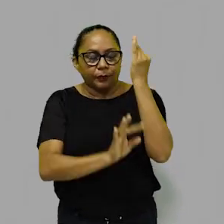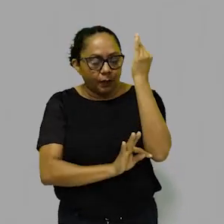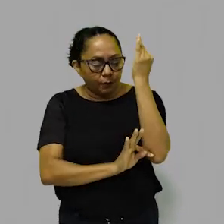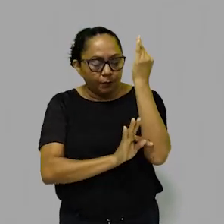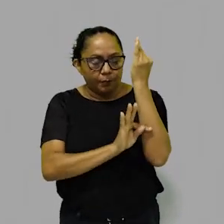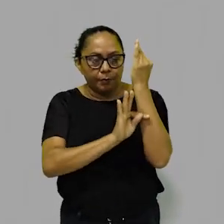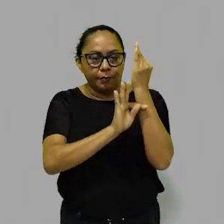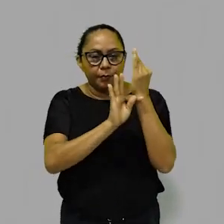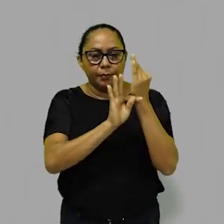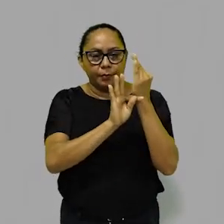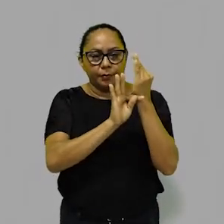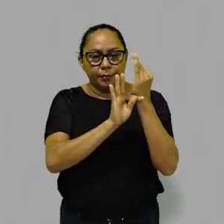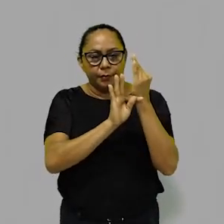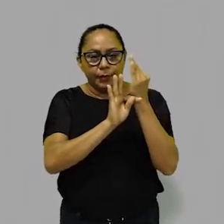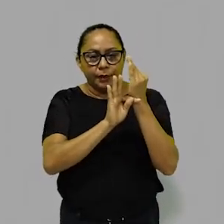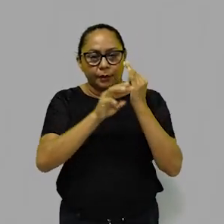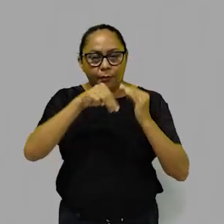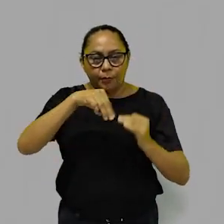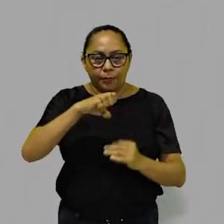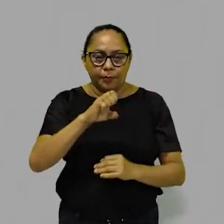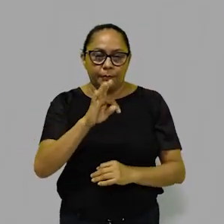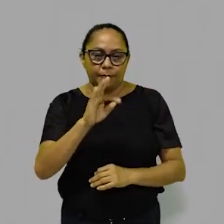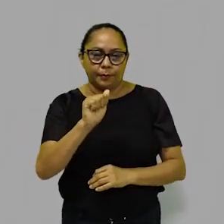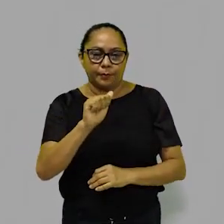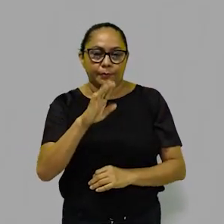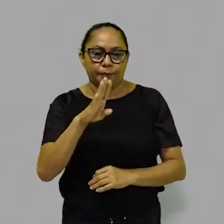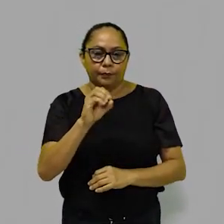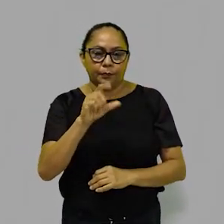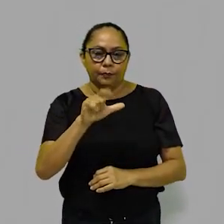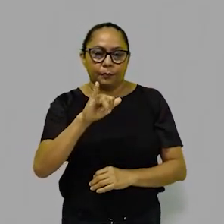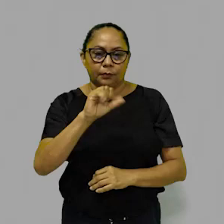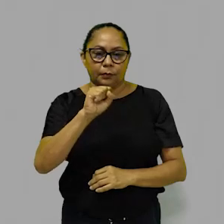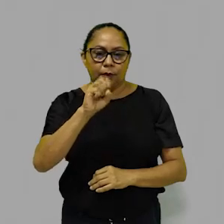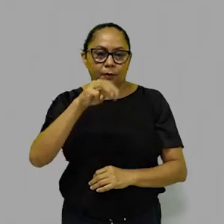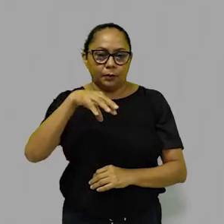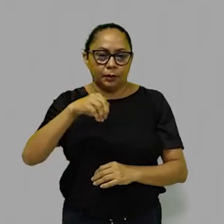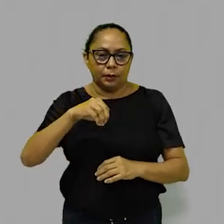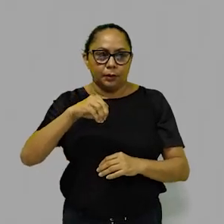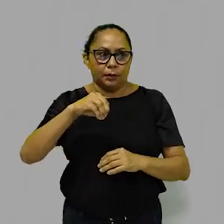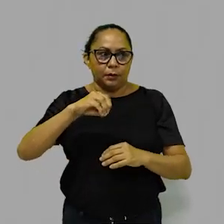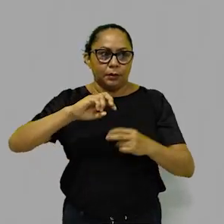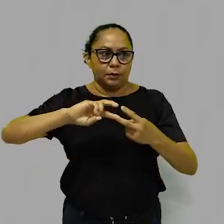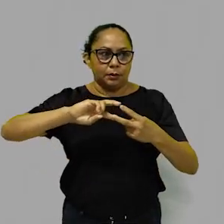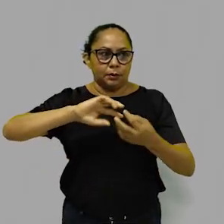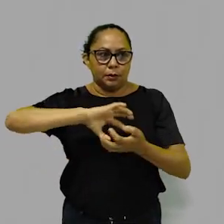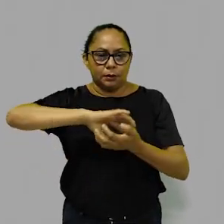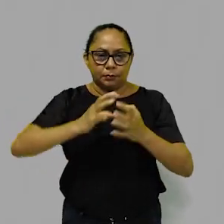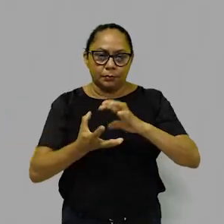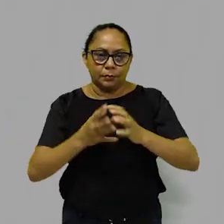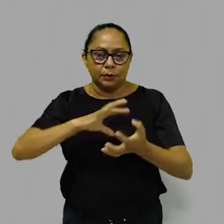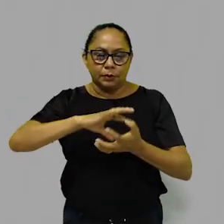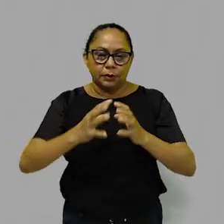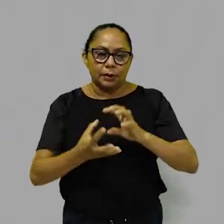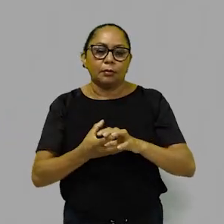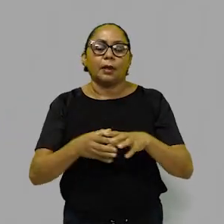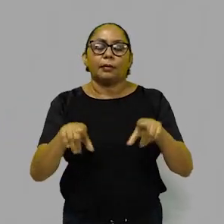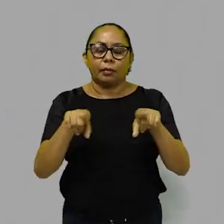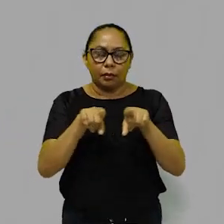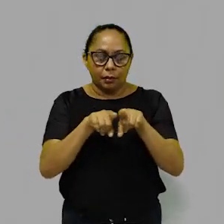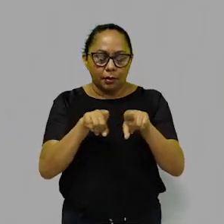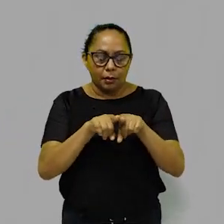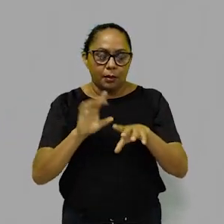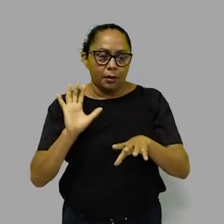o metabolismo celular daquele local do processo inflamatório. Então, aqui vai ter calor também,